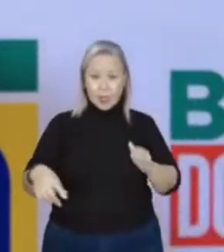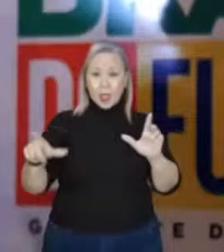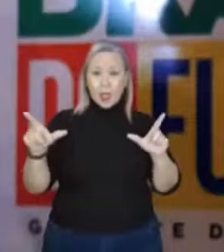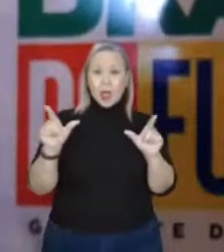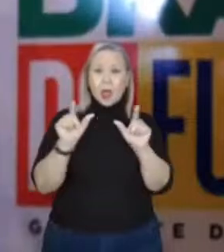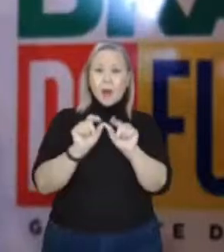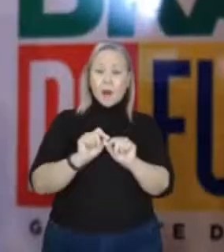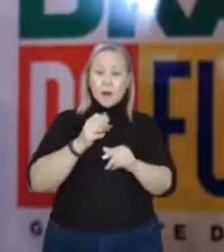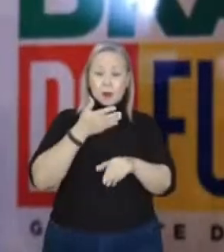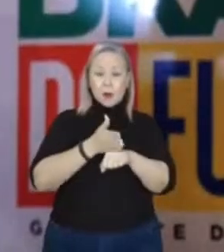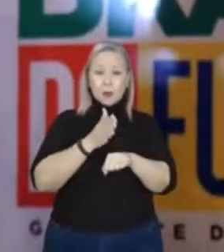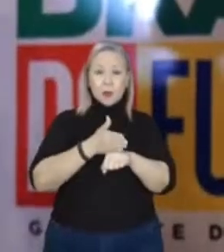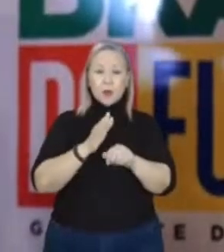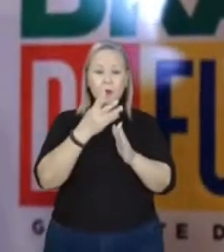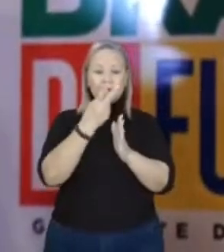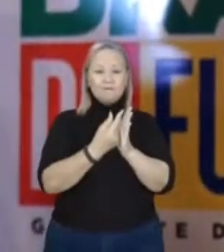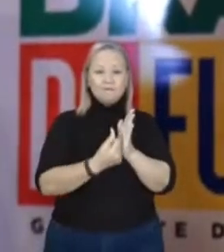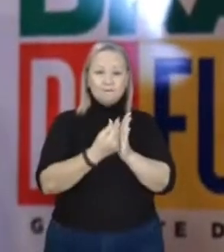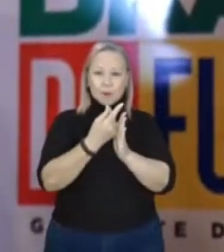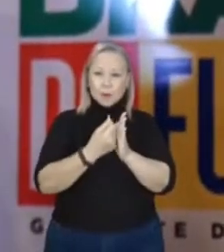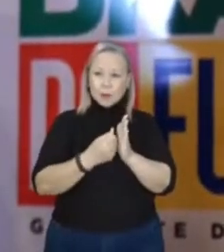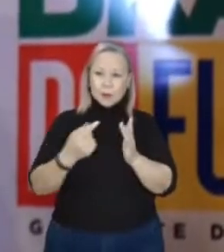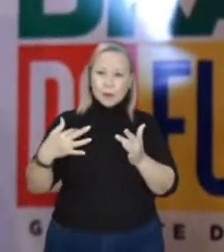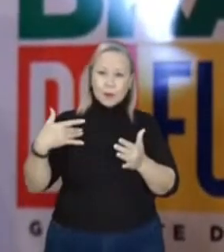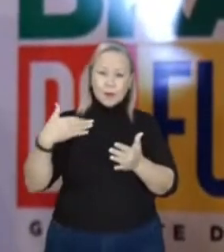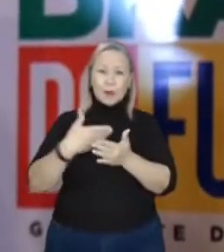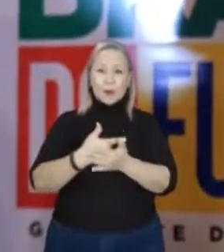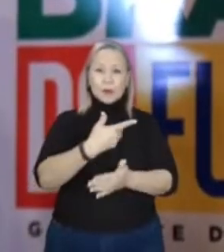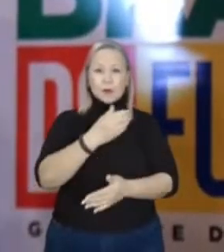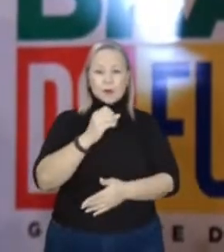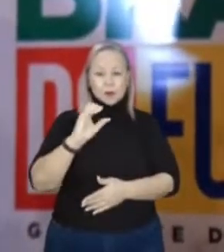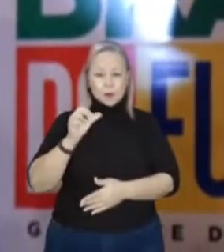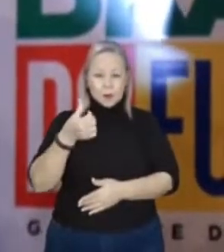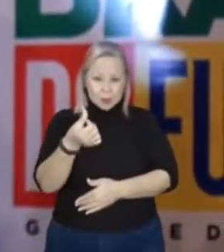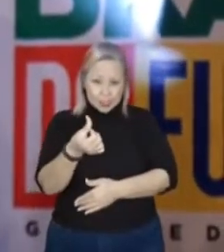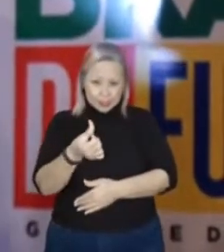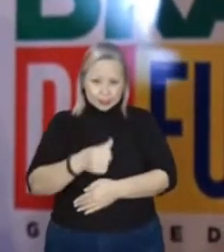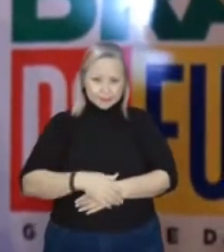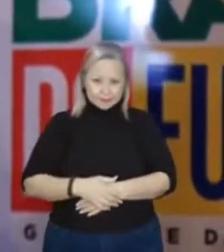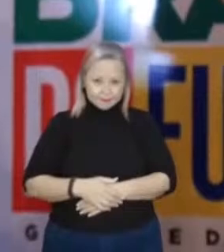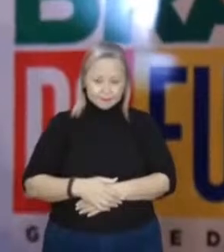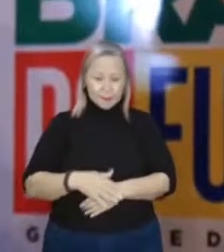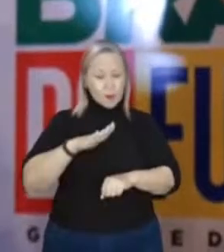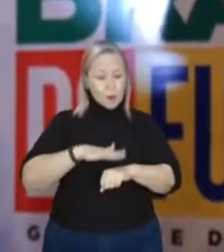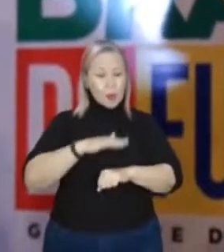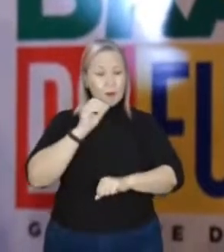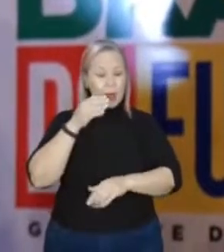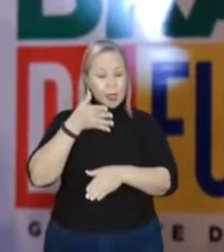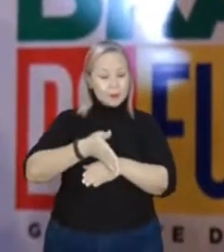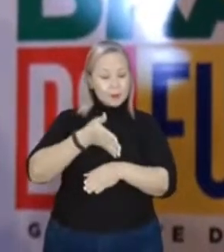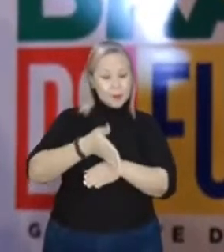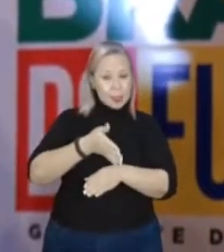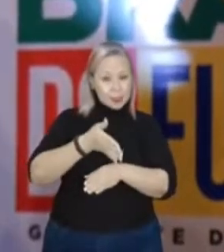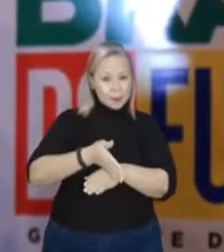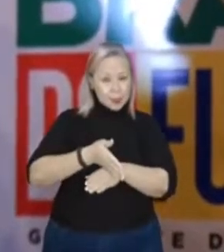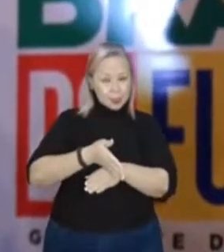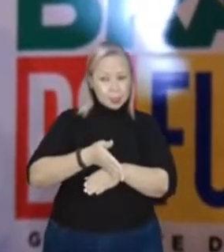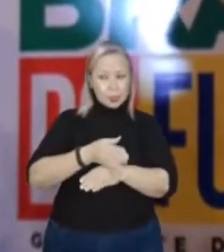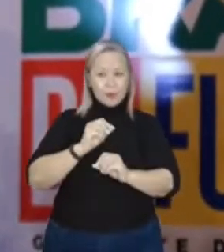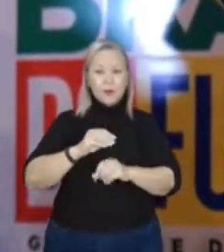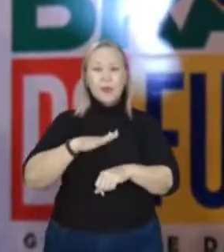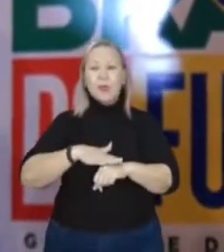execução orçamentária desde 2006. Foi a mais participativa e a